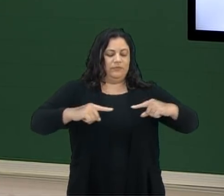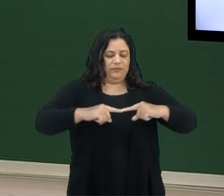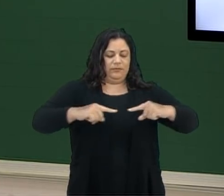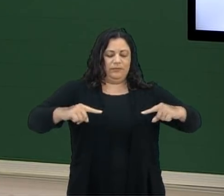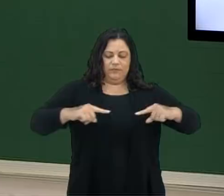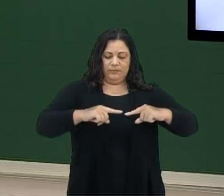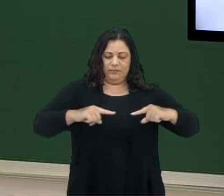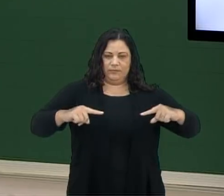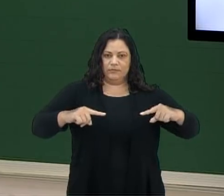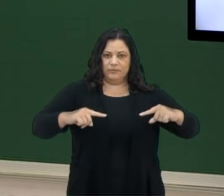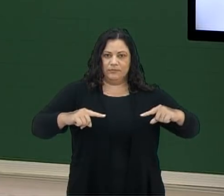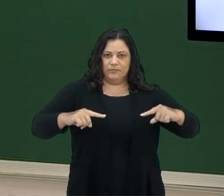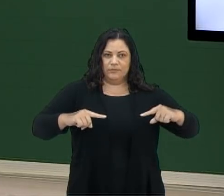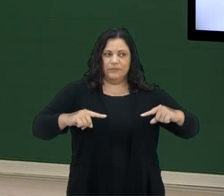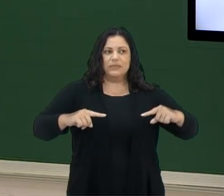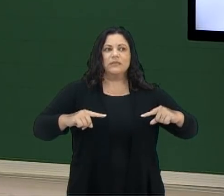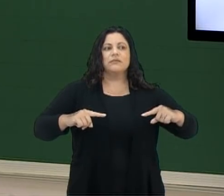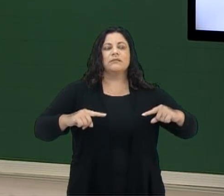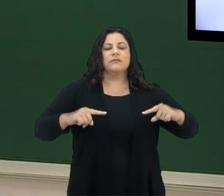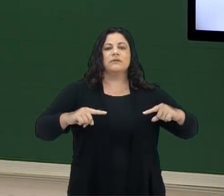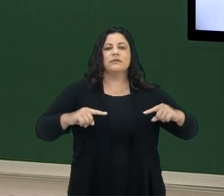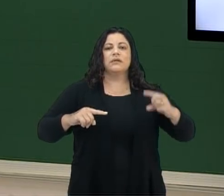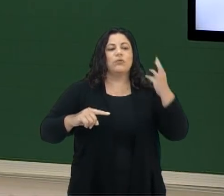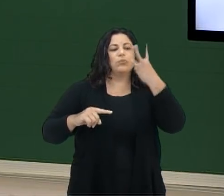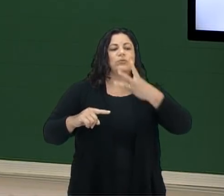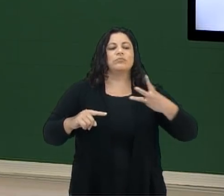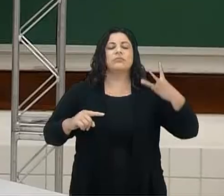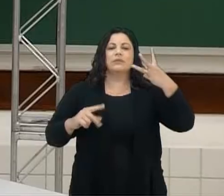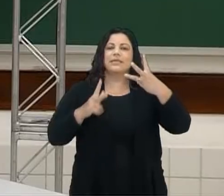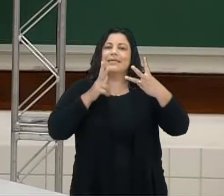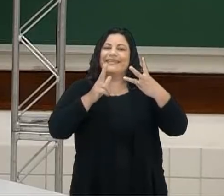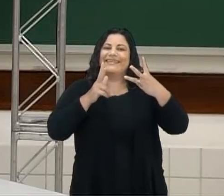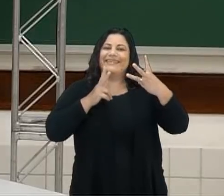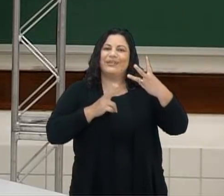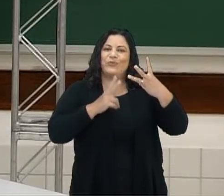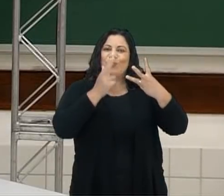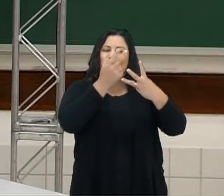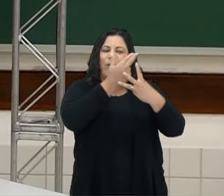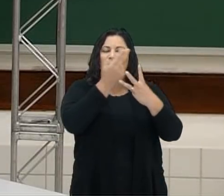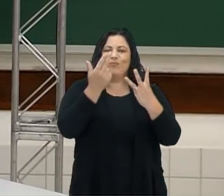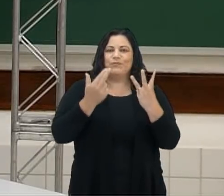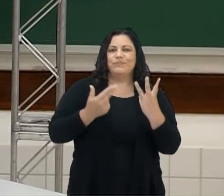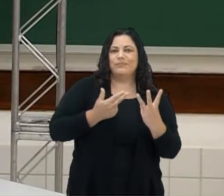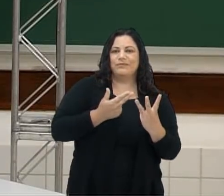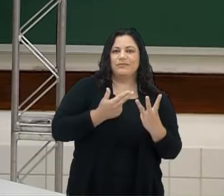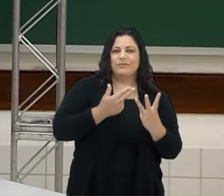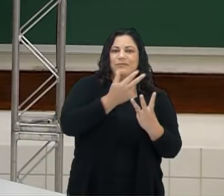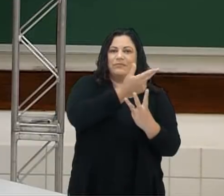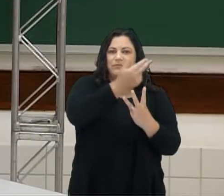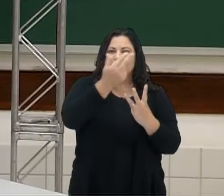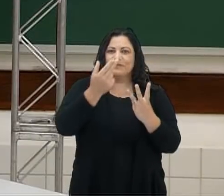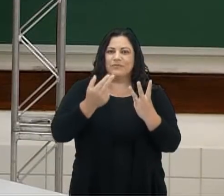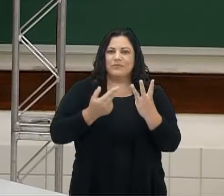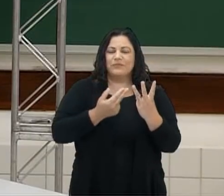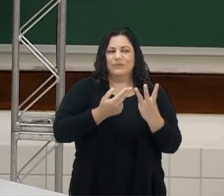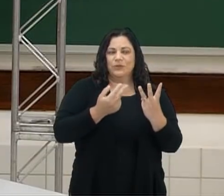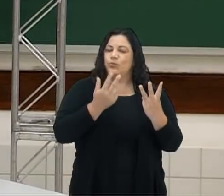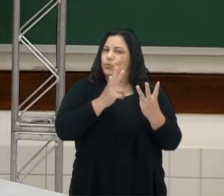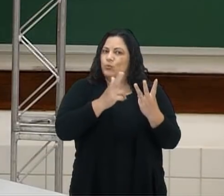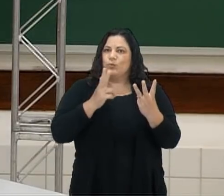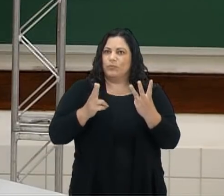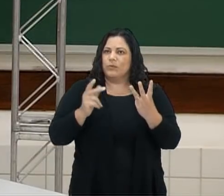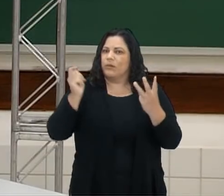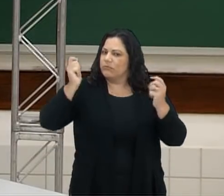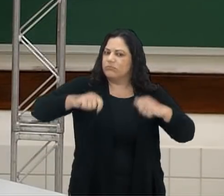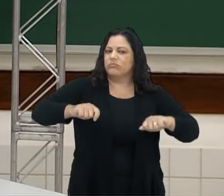ponto B até o ponto C e tenho os três lados do triângulo. Então, essa é a maneira de se construir um triângulo equilátero,